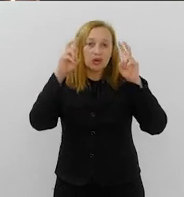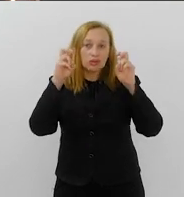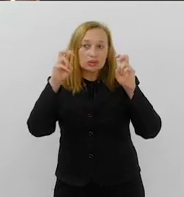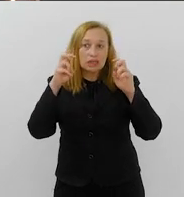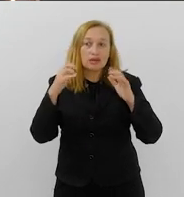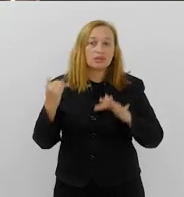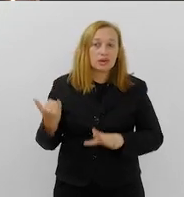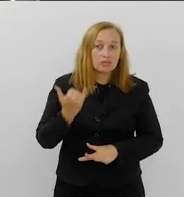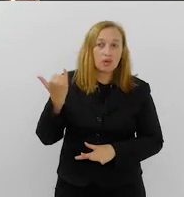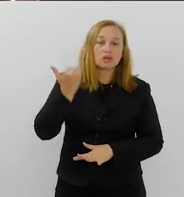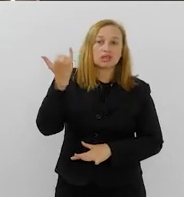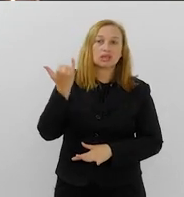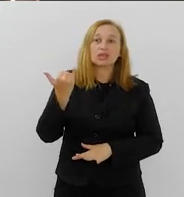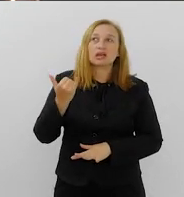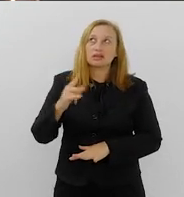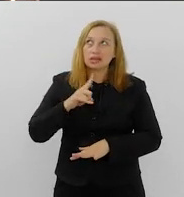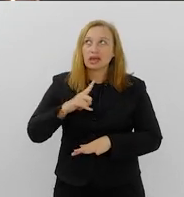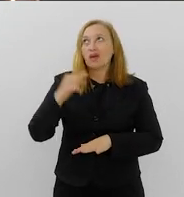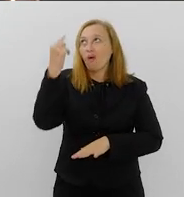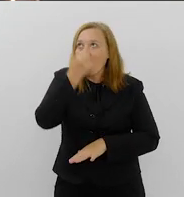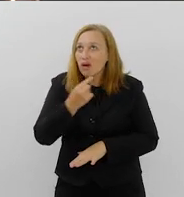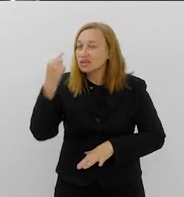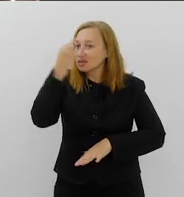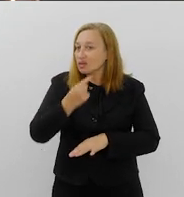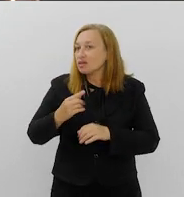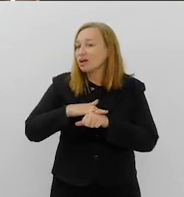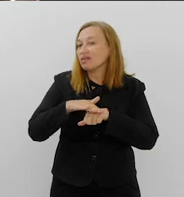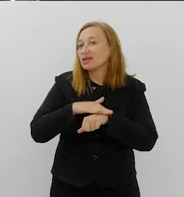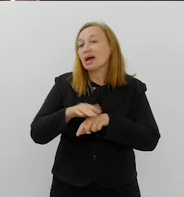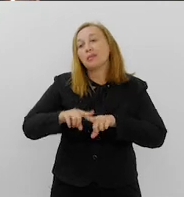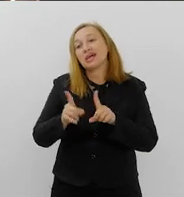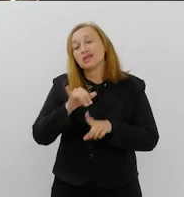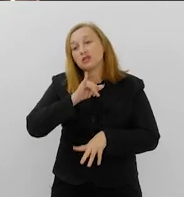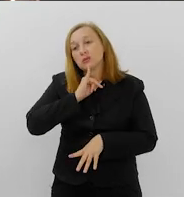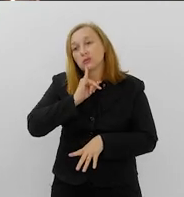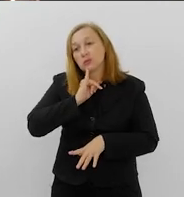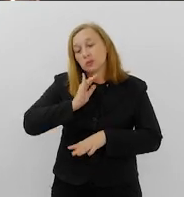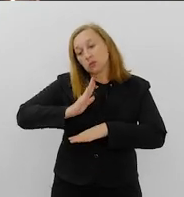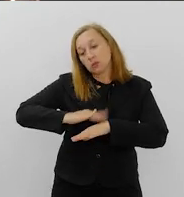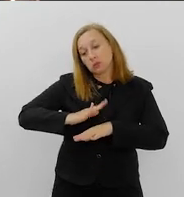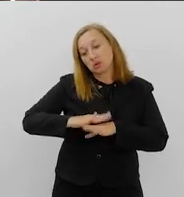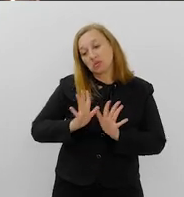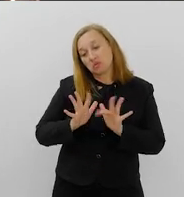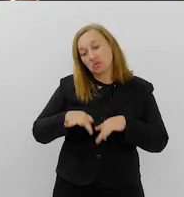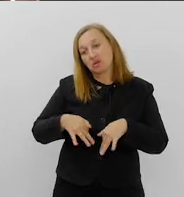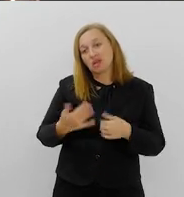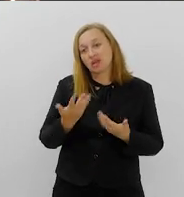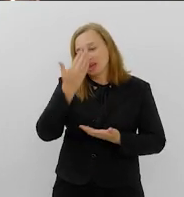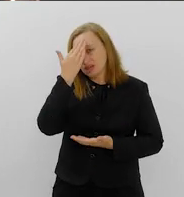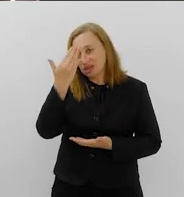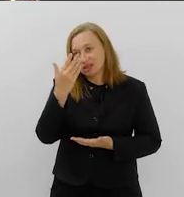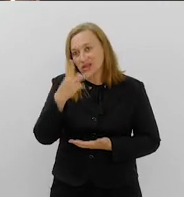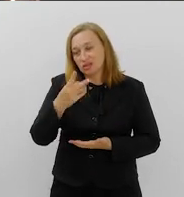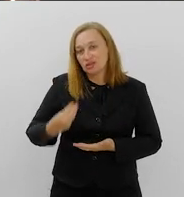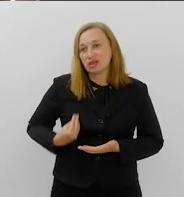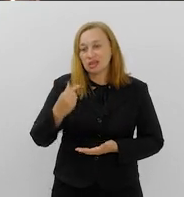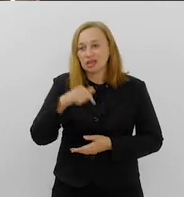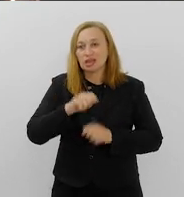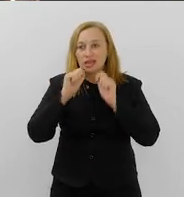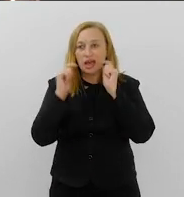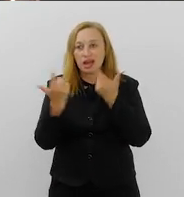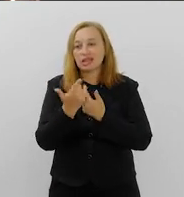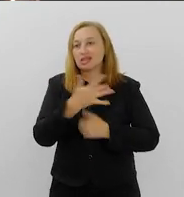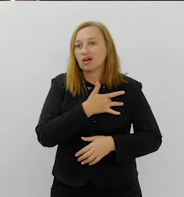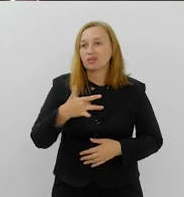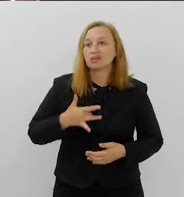bastante delicado e que a gente teria assim horas para conversar sobre isso, mas infelizmente Nosso tempo terminou. Quero agradecer muito a sua